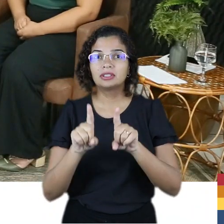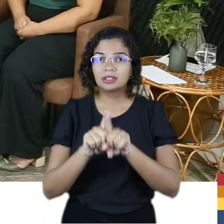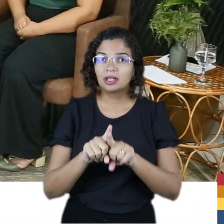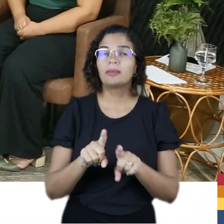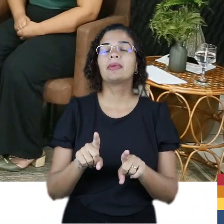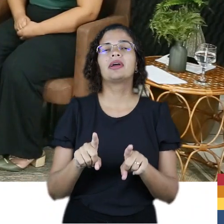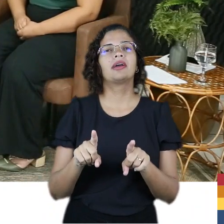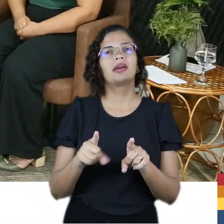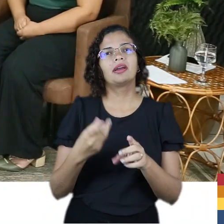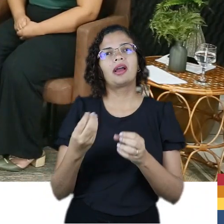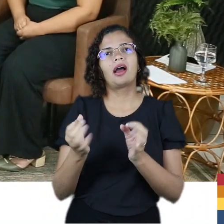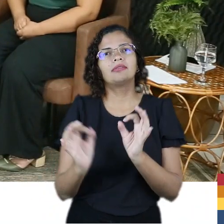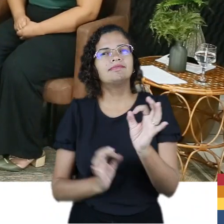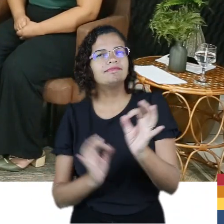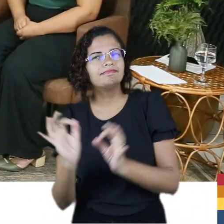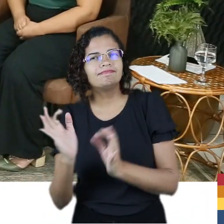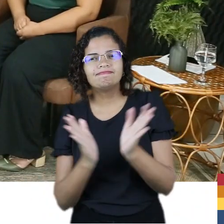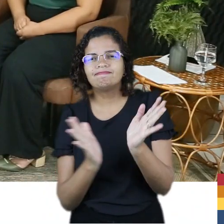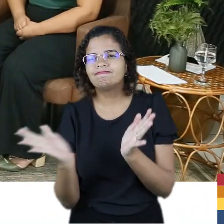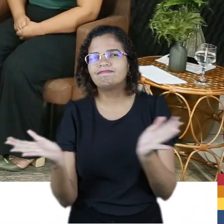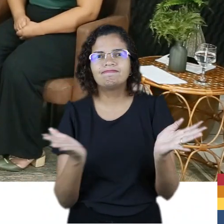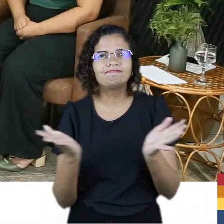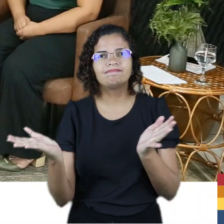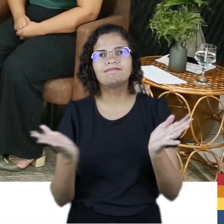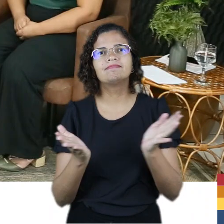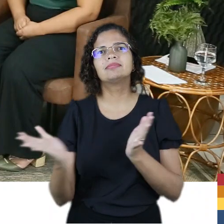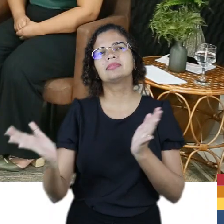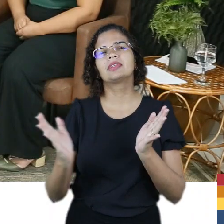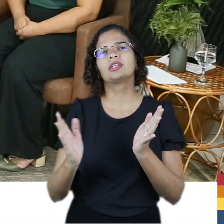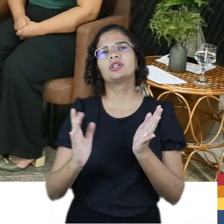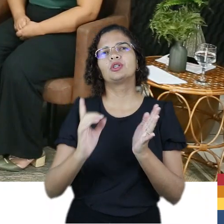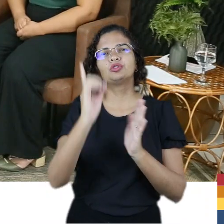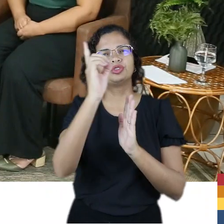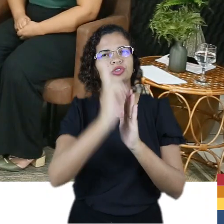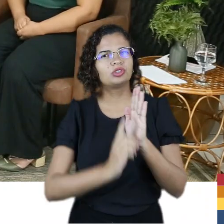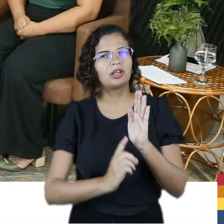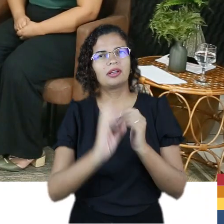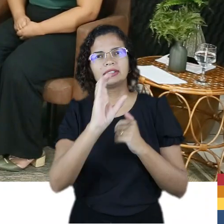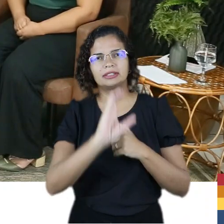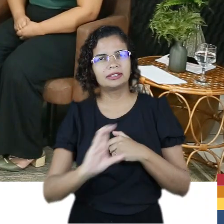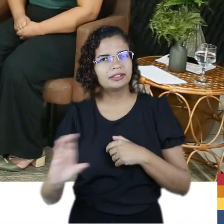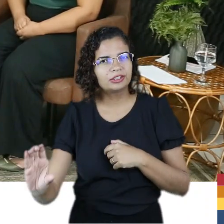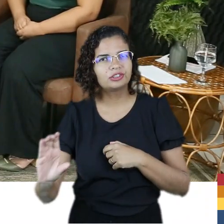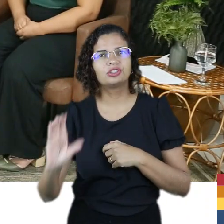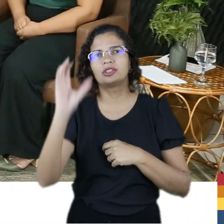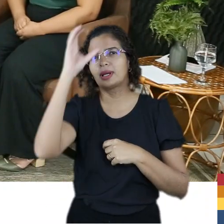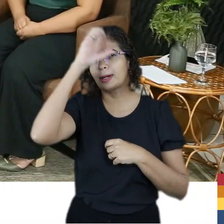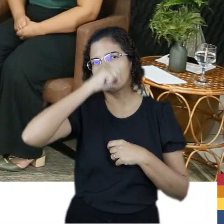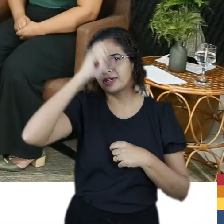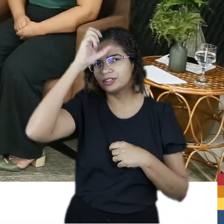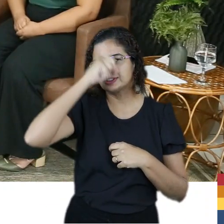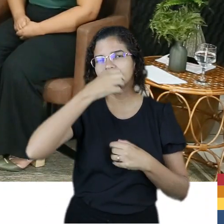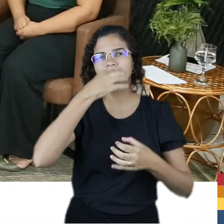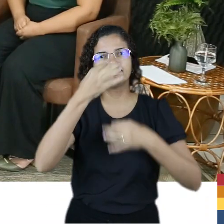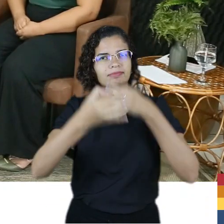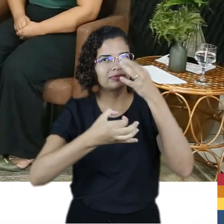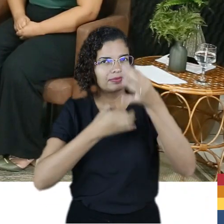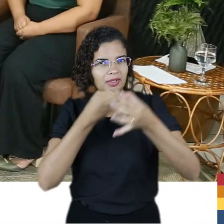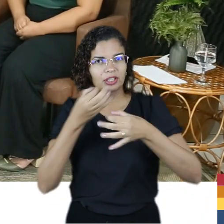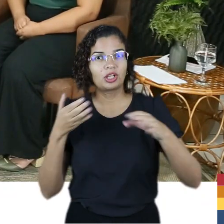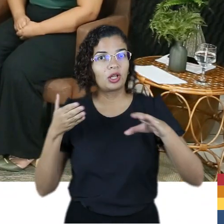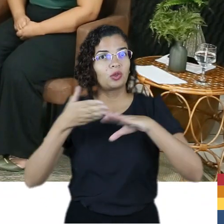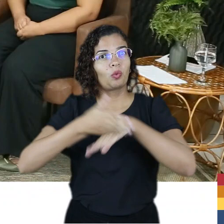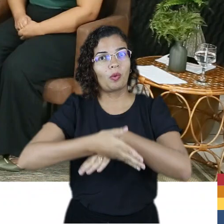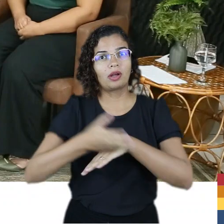da cidadania que garanta aprendizagem crítica né atuação nas decisões importantes da vida